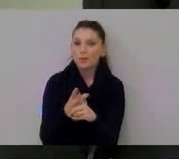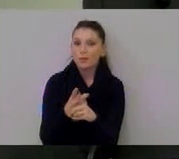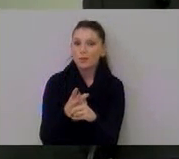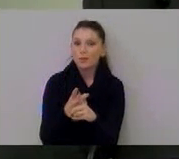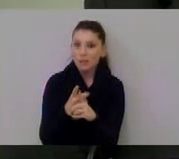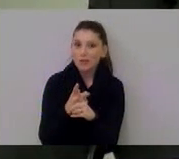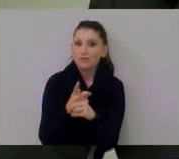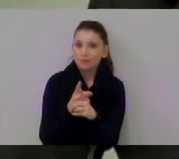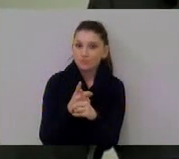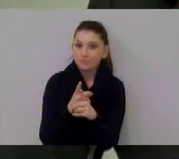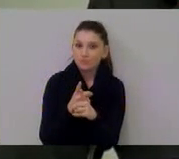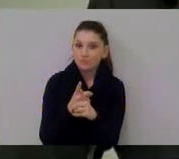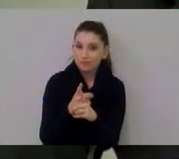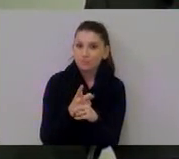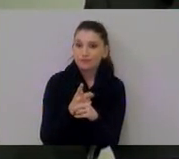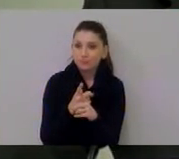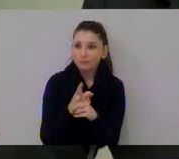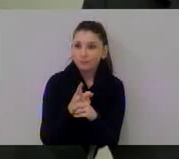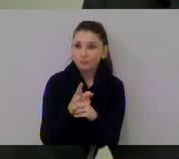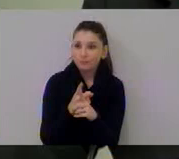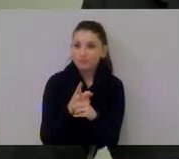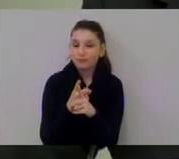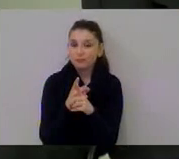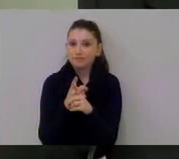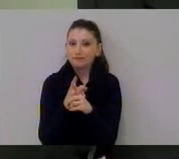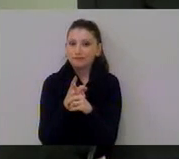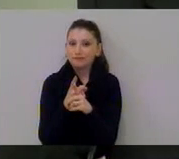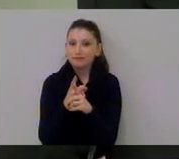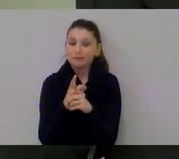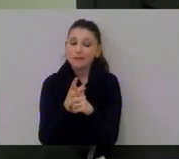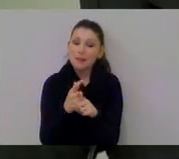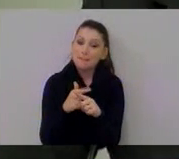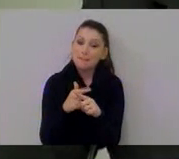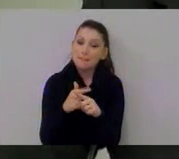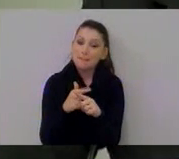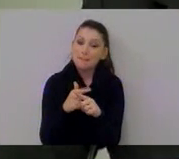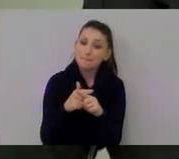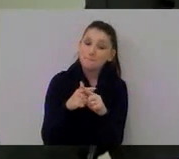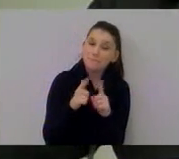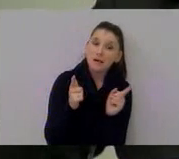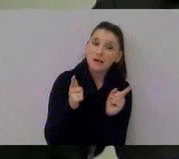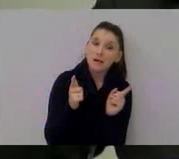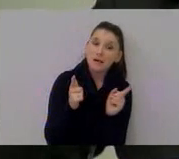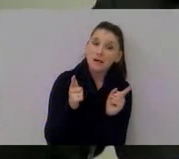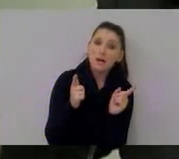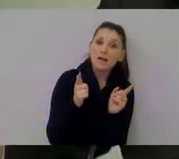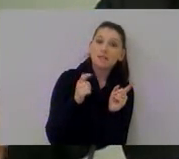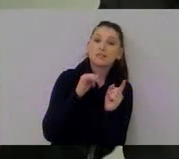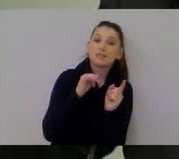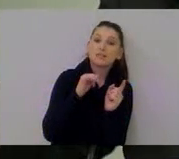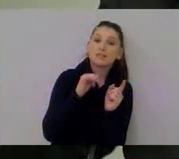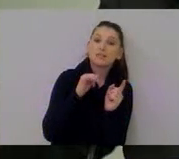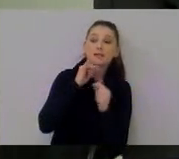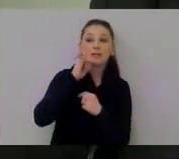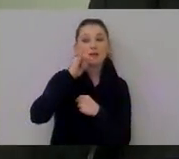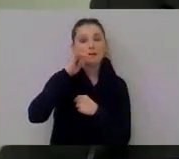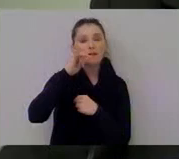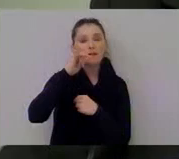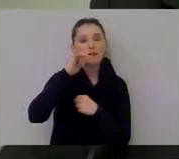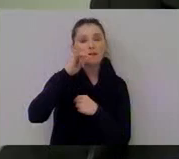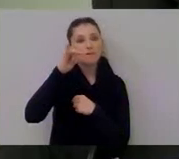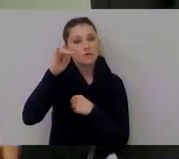quarto, mas deixou o recado lá dentro que entrou para